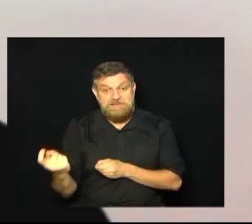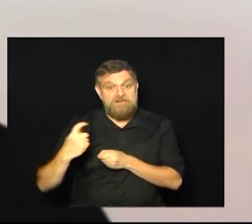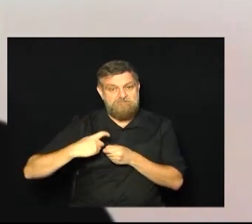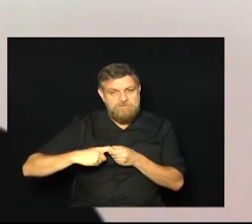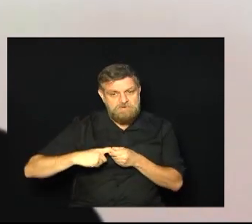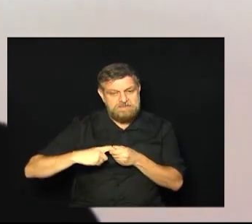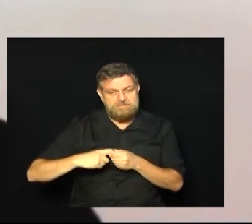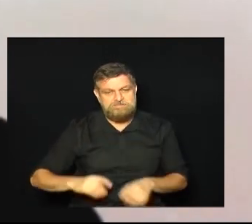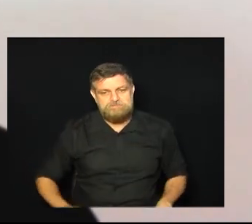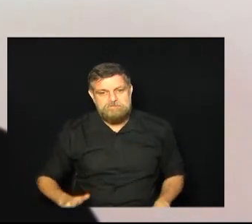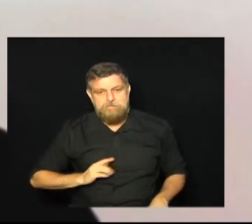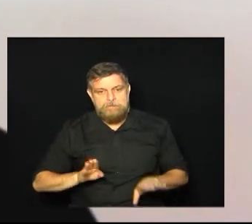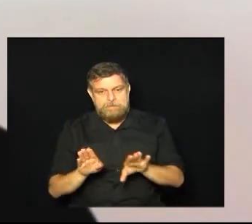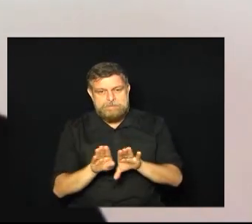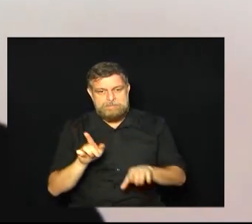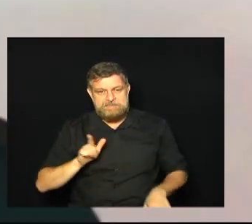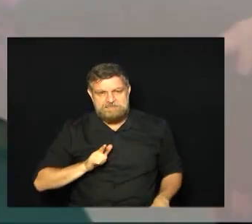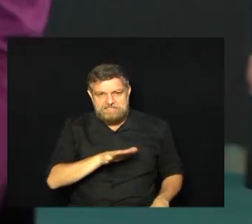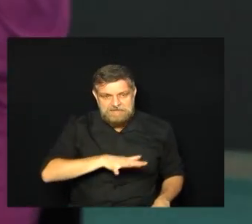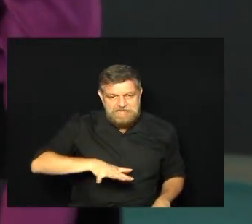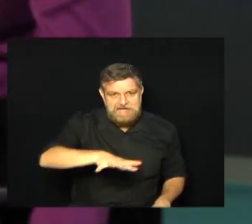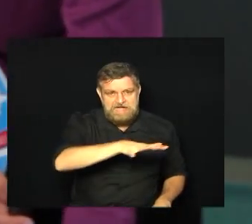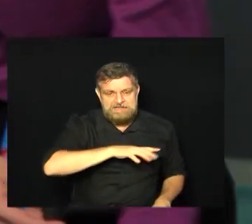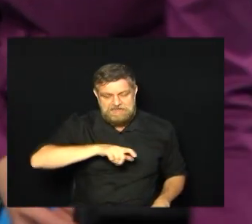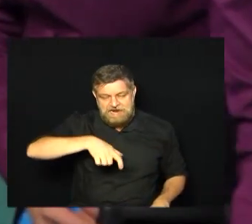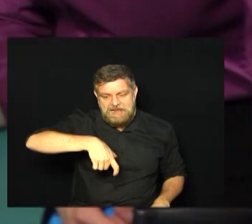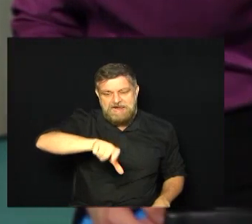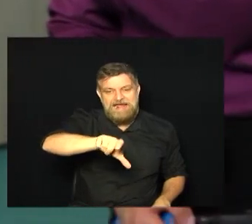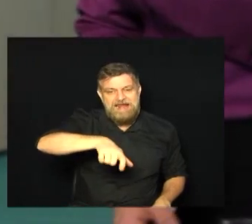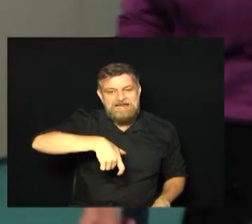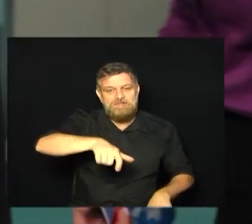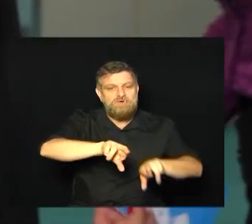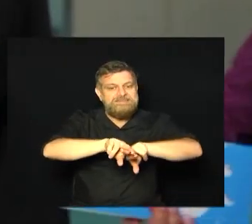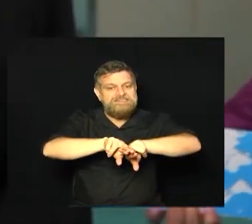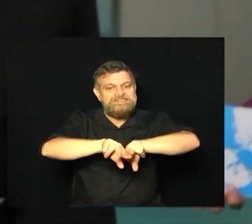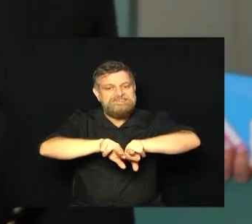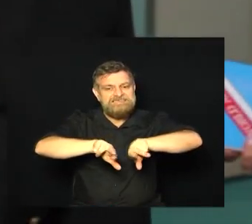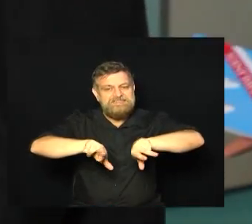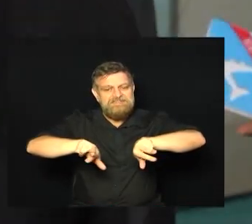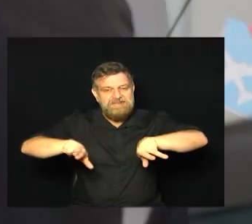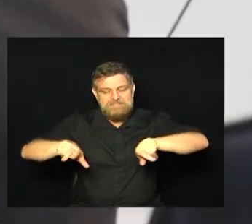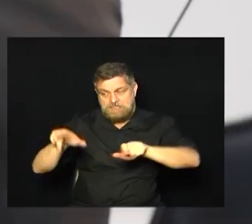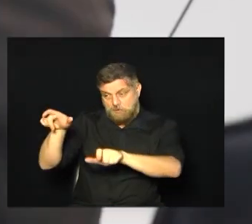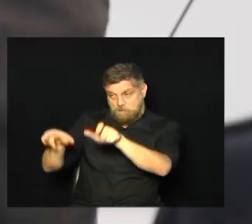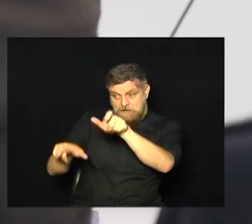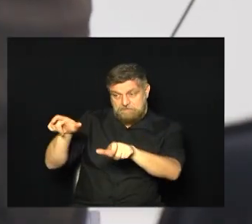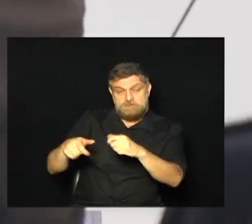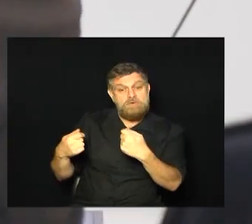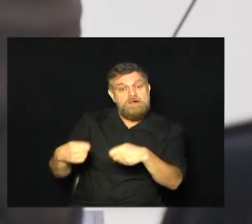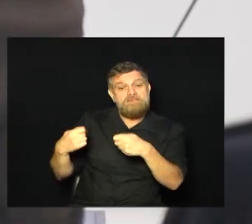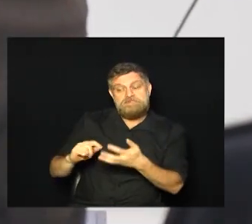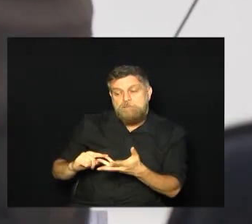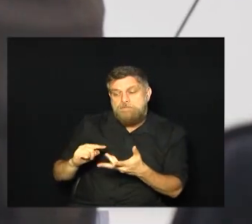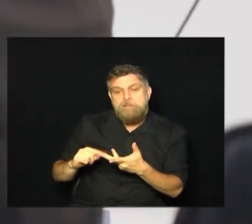você. E existem no mercado vários cartões. Então aí vai de acordo com que a pessoa, qual que é a necessidade da pessoa,